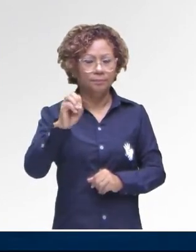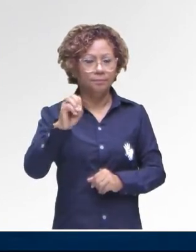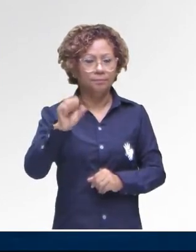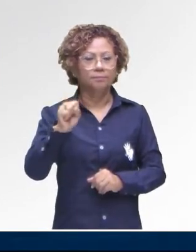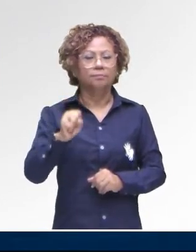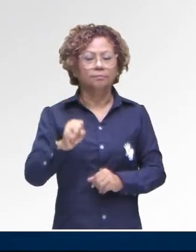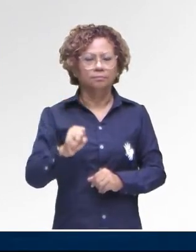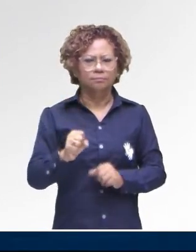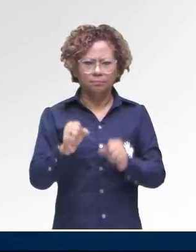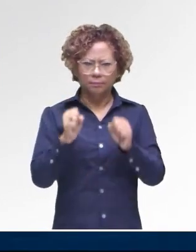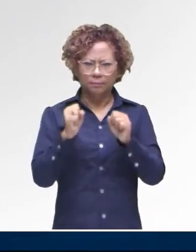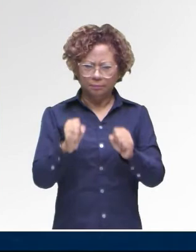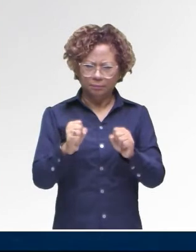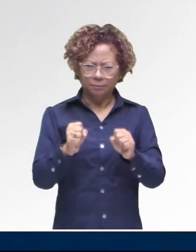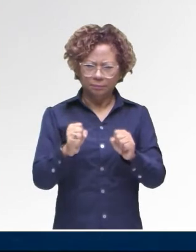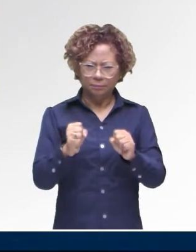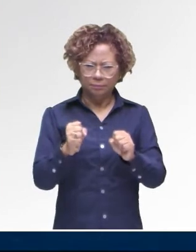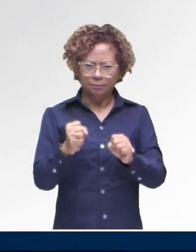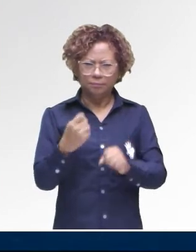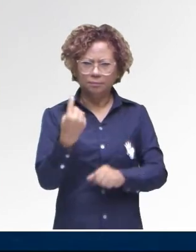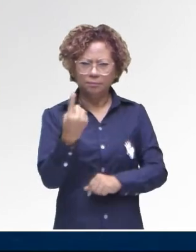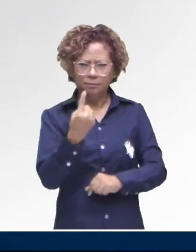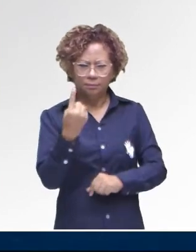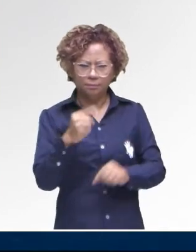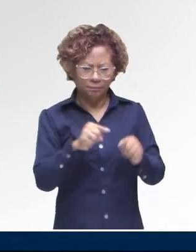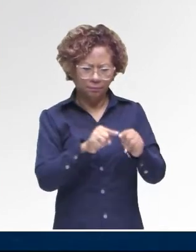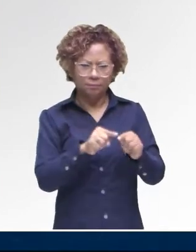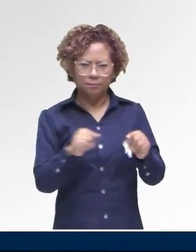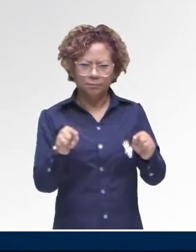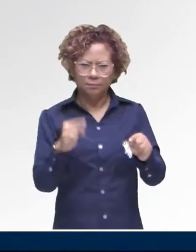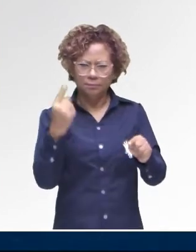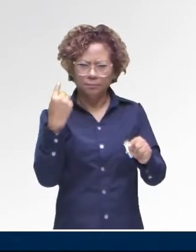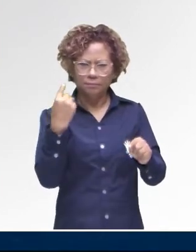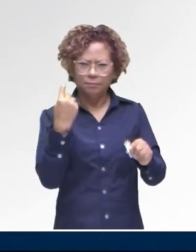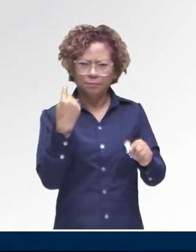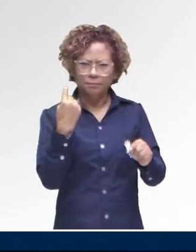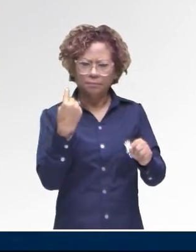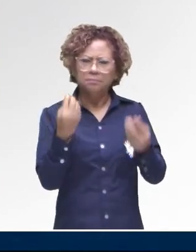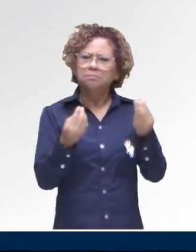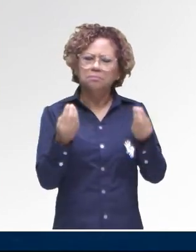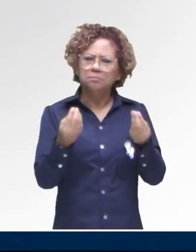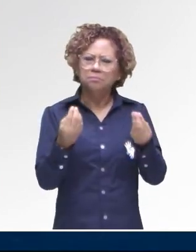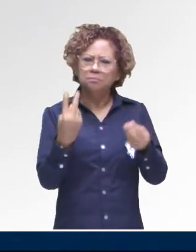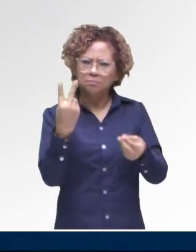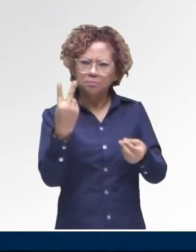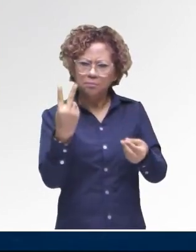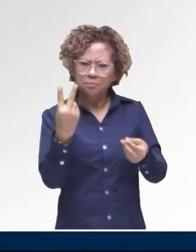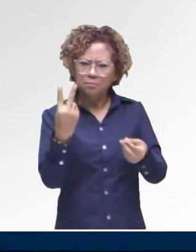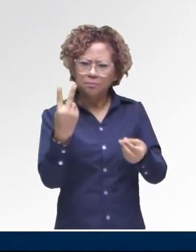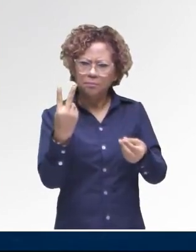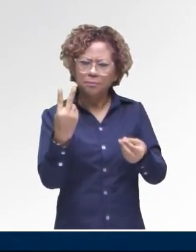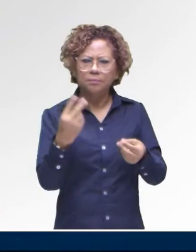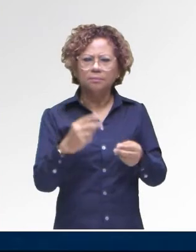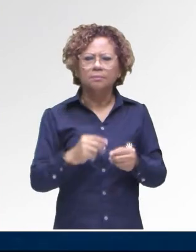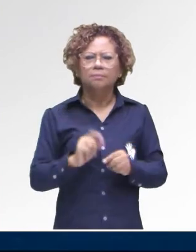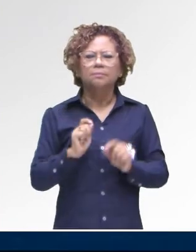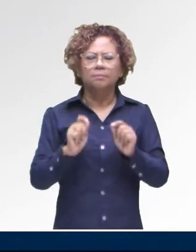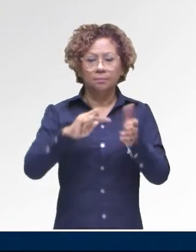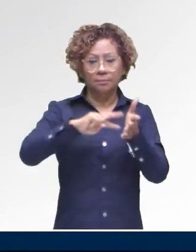uma única reta que os contém. Vamos lá. 2 pontos distintos. O que significa